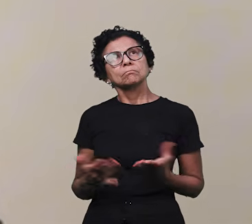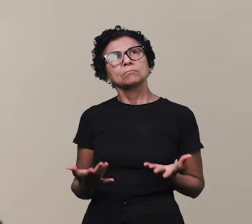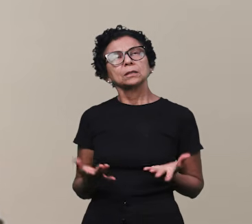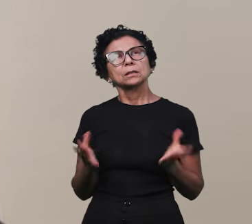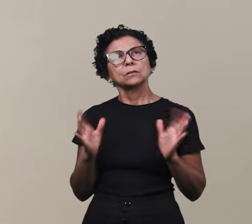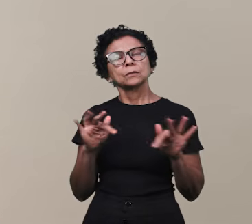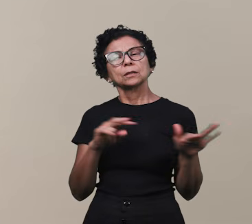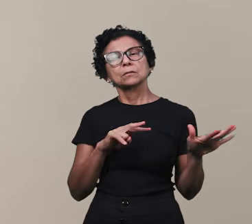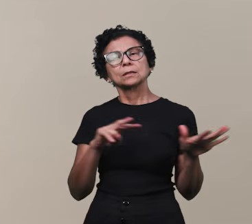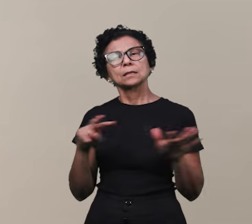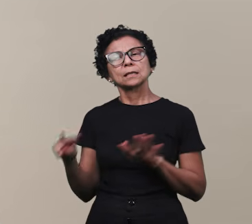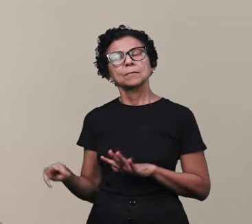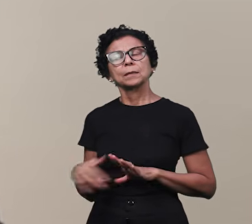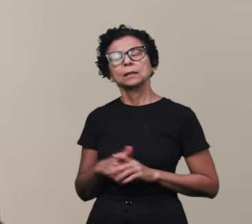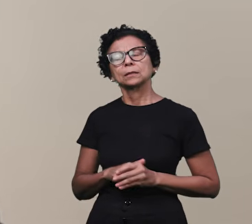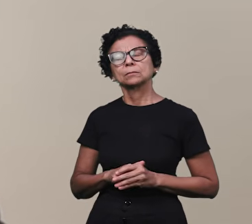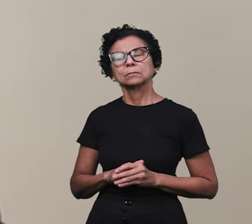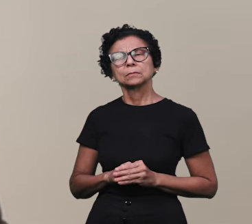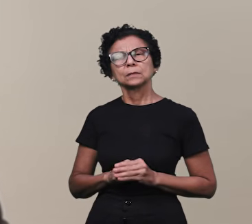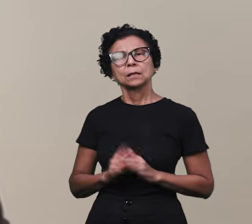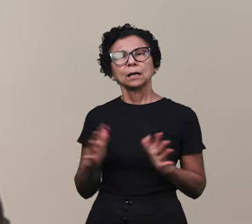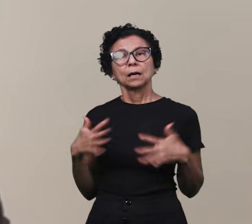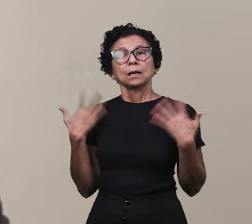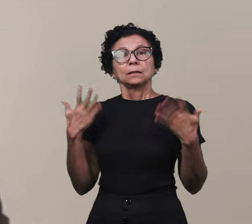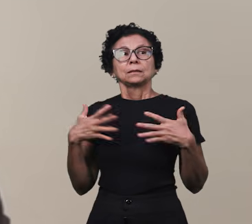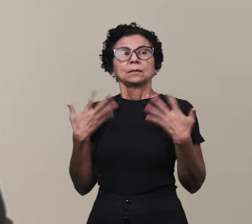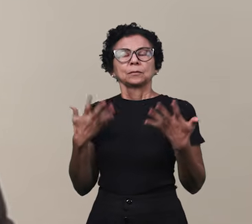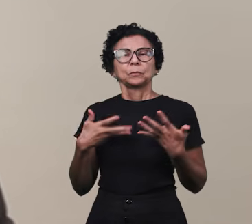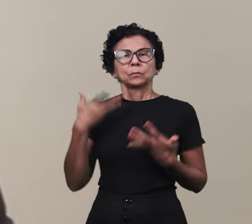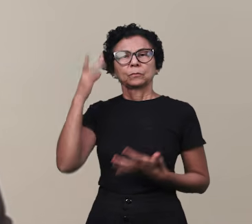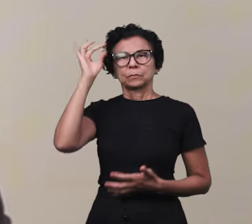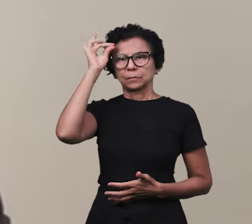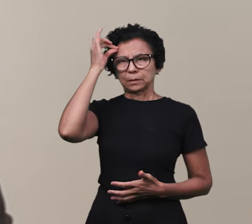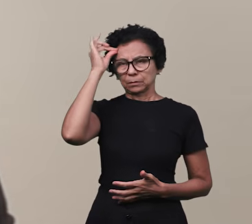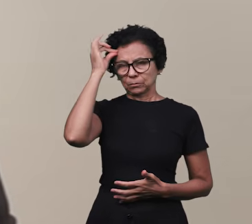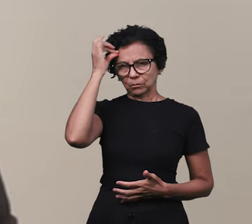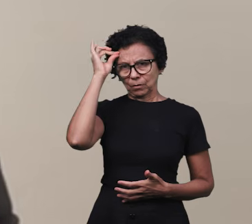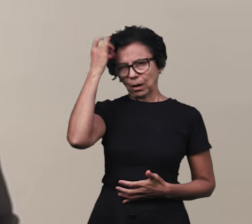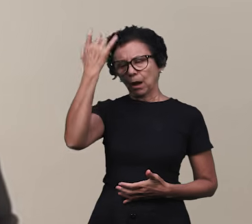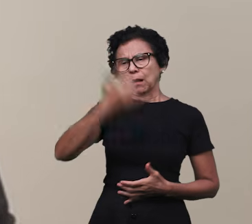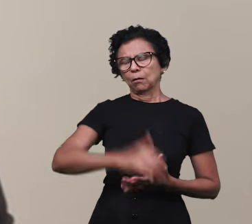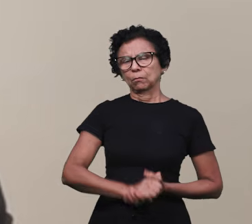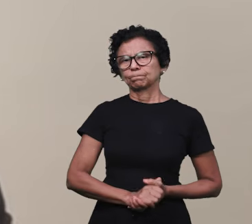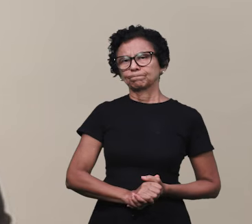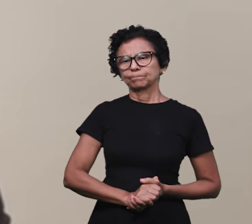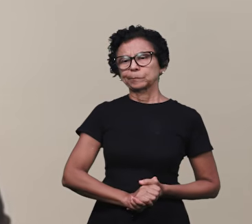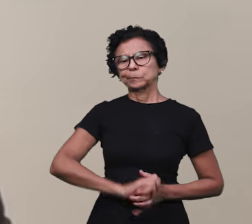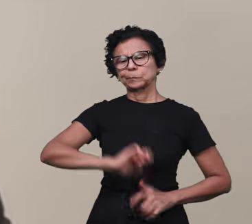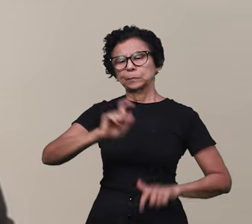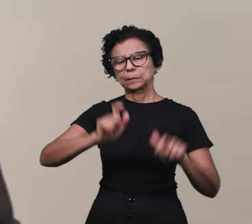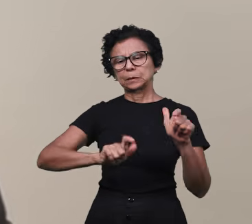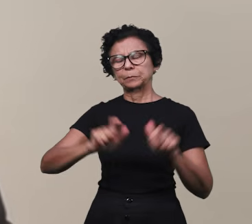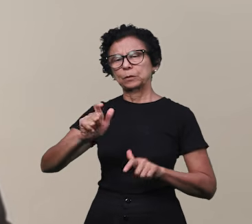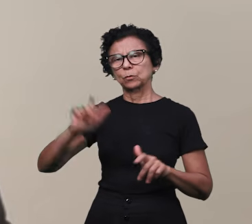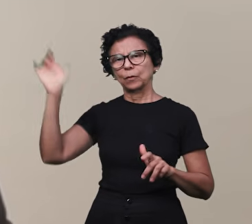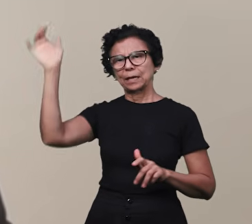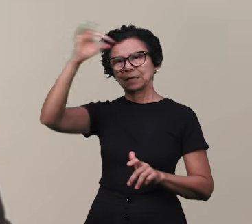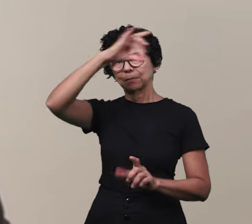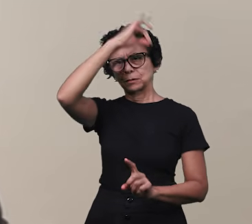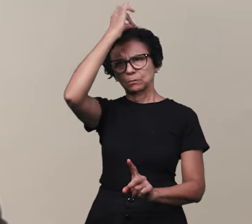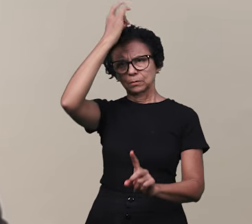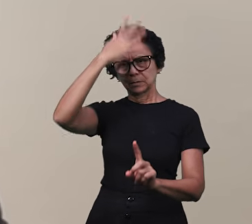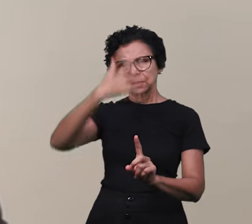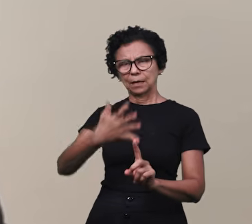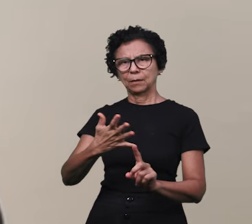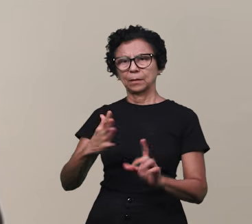foi um final de semana de reavivamento. Vidas foram reavivadas. A chama do Espírito